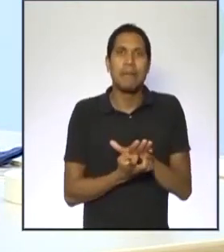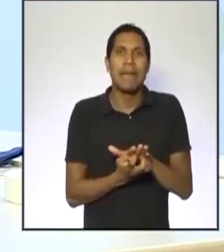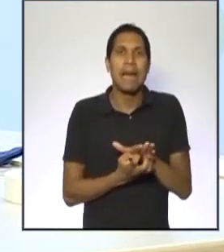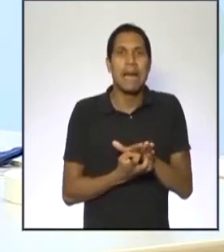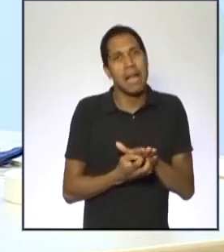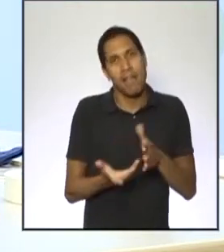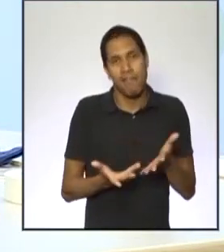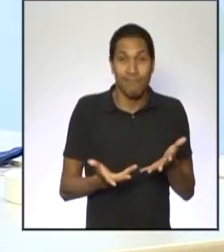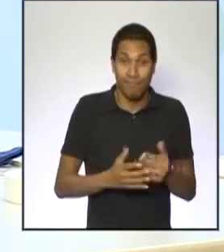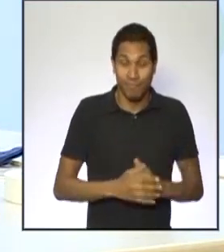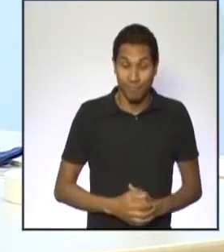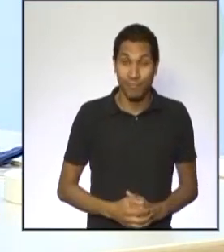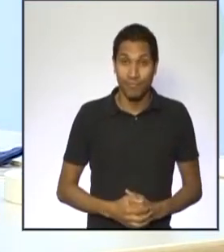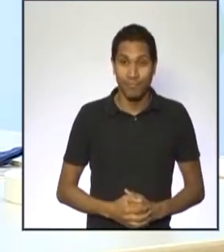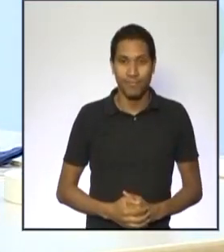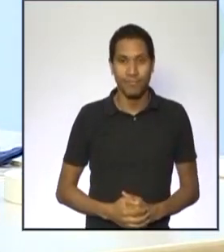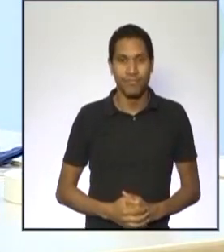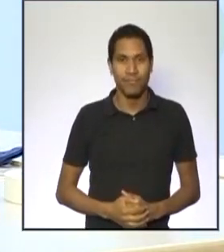Vamos lá.